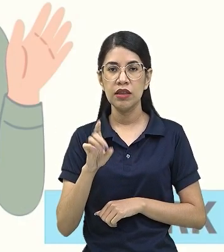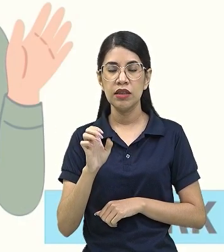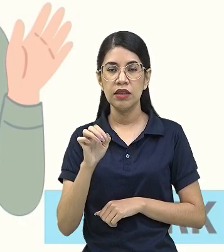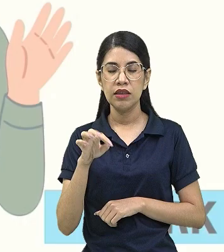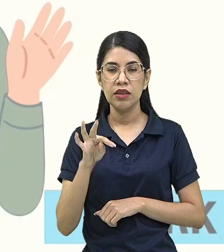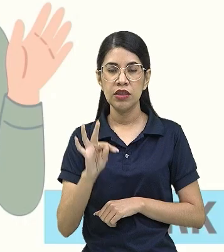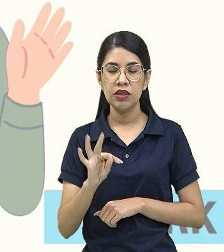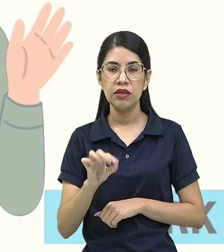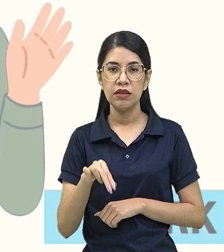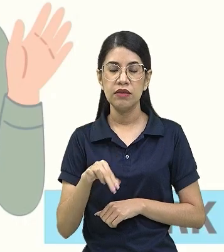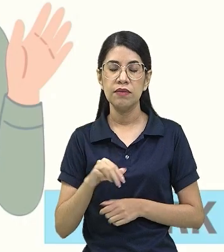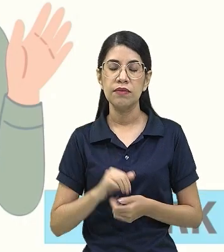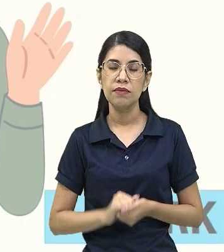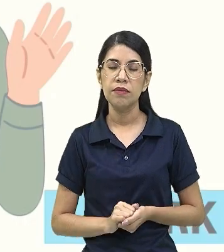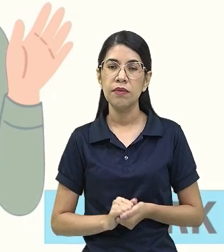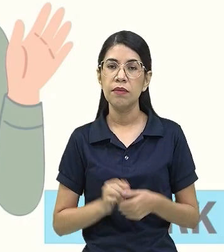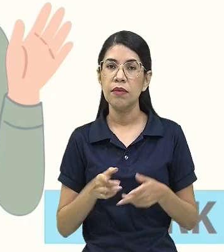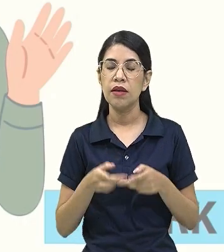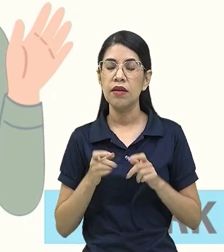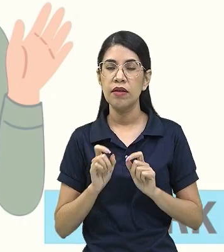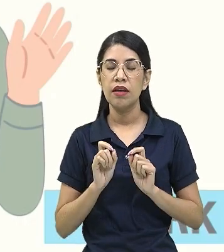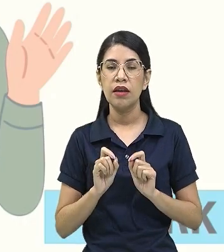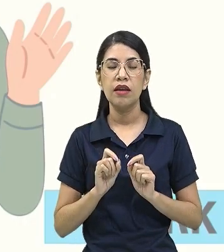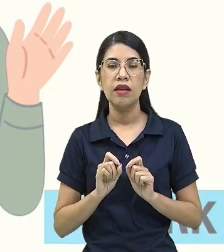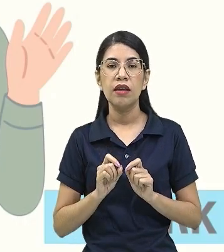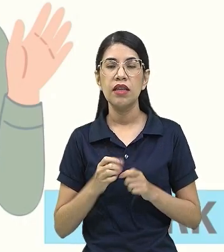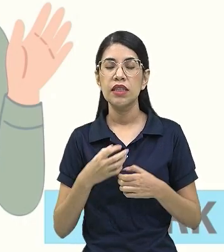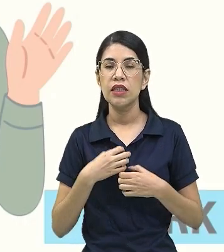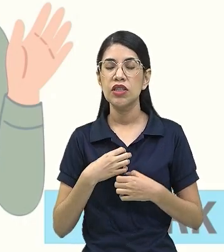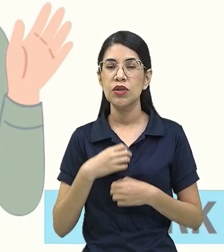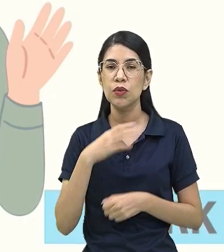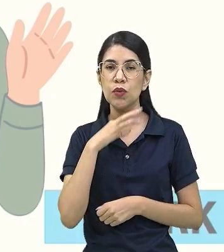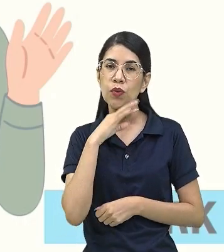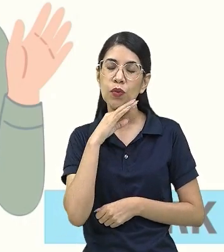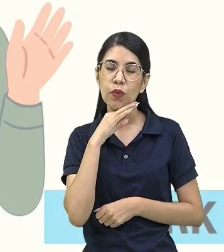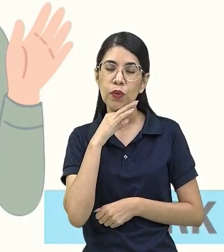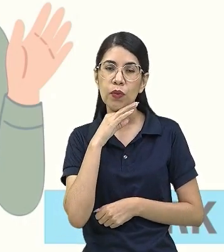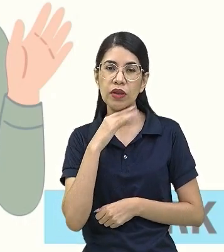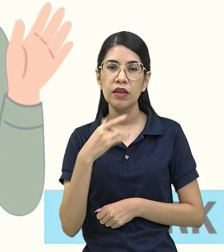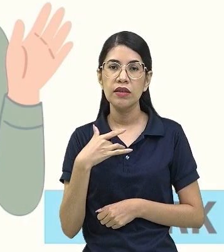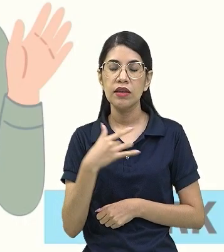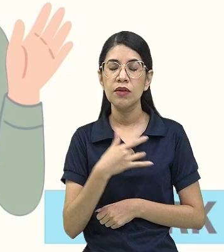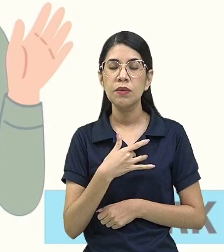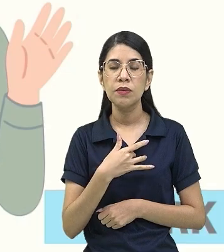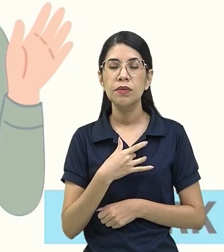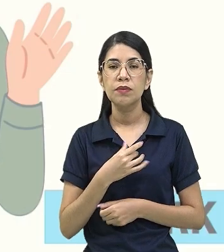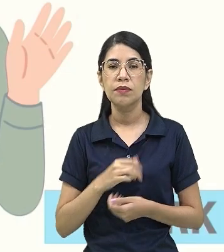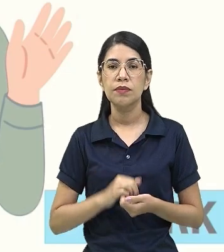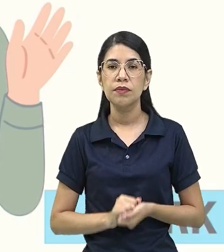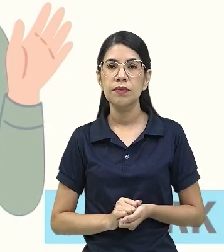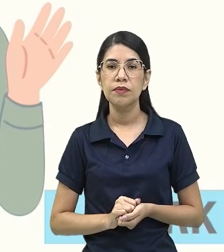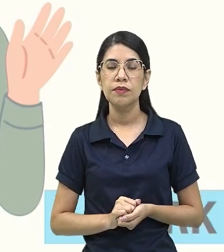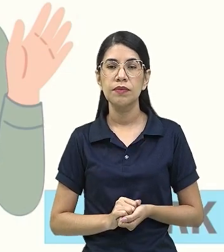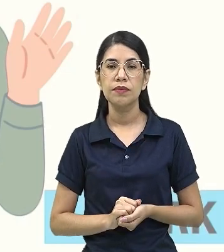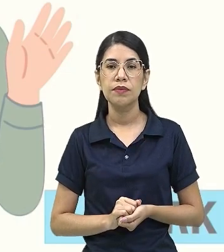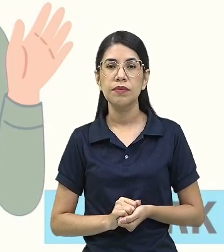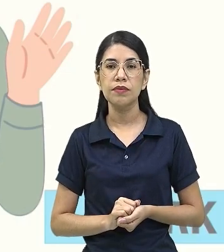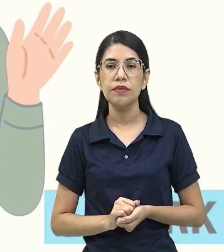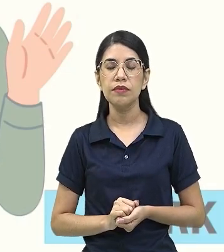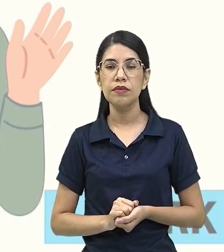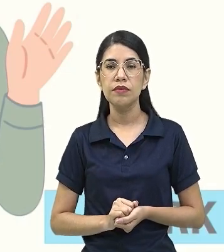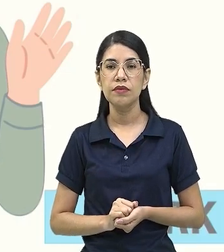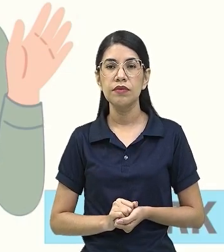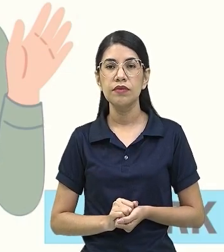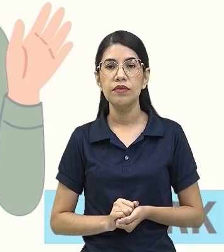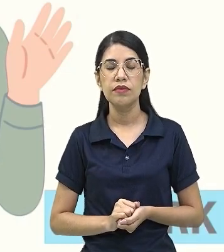se sentiu bem. Aí ele escreve. Ele fala, na verdade, né? So, he stayed in